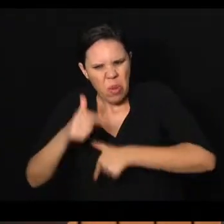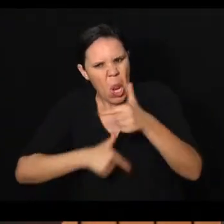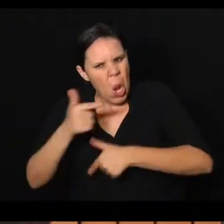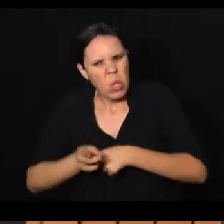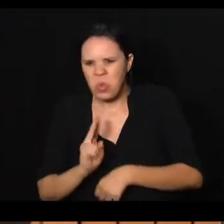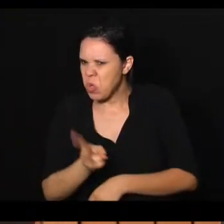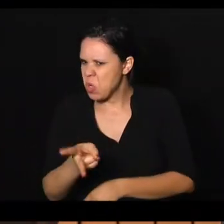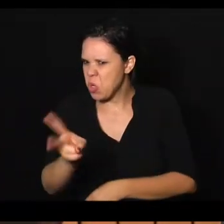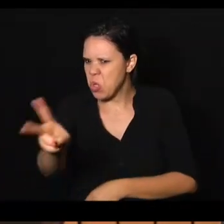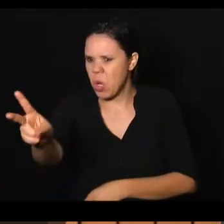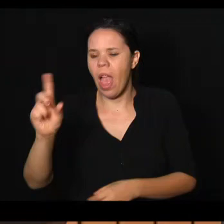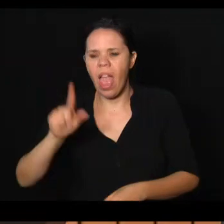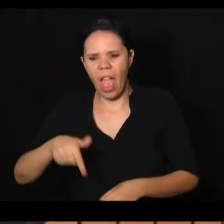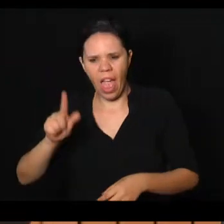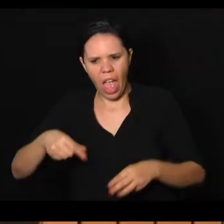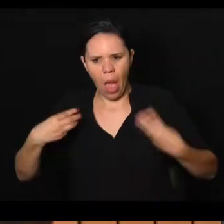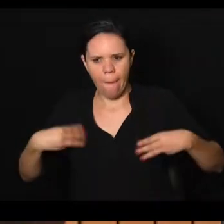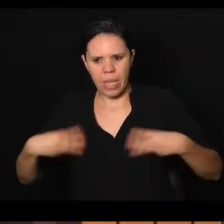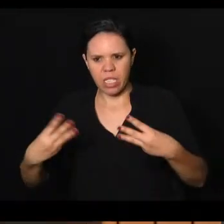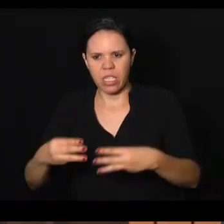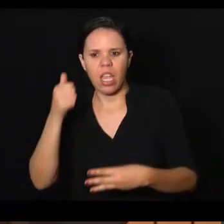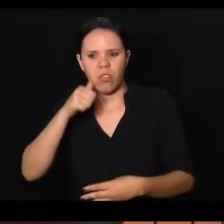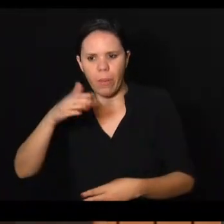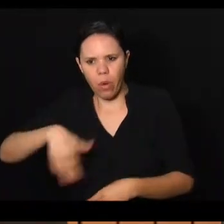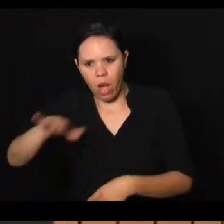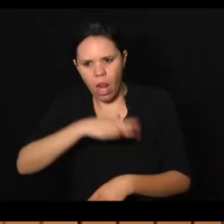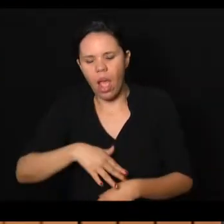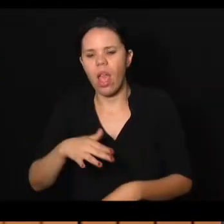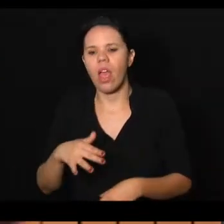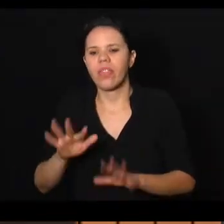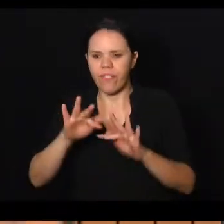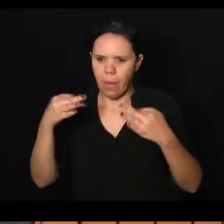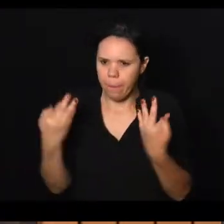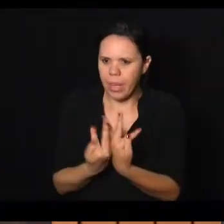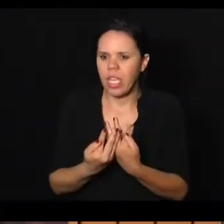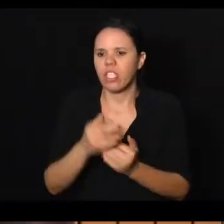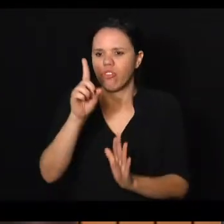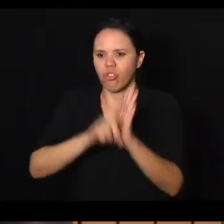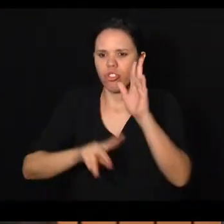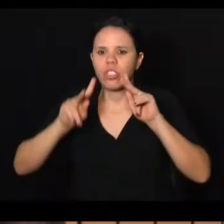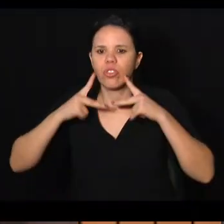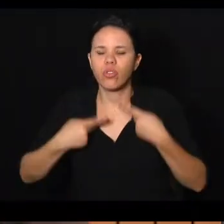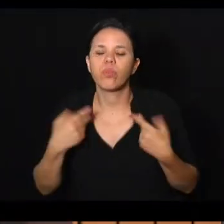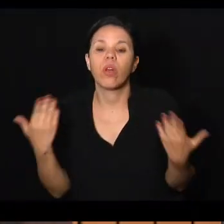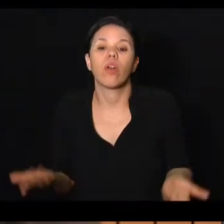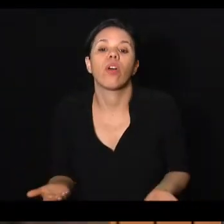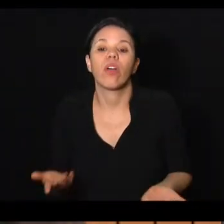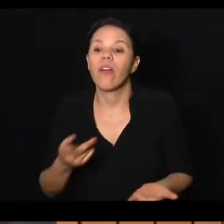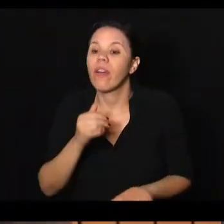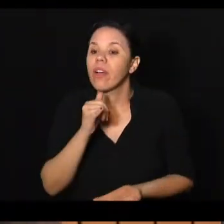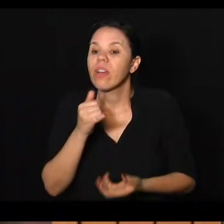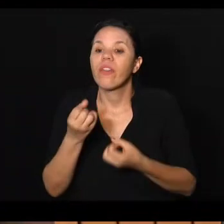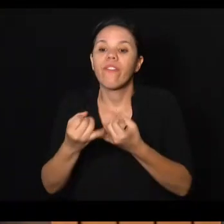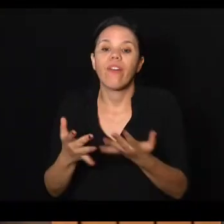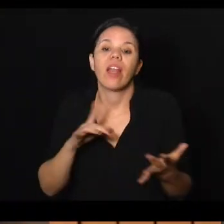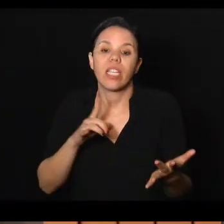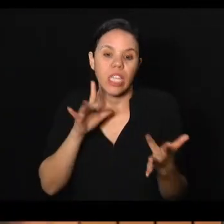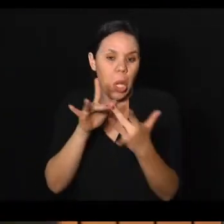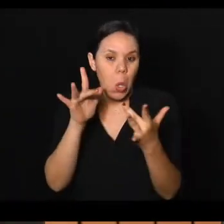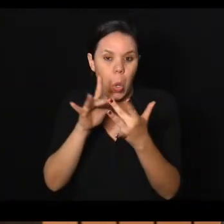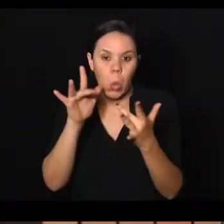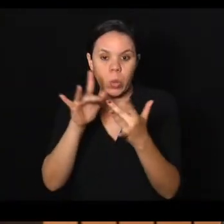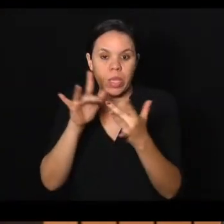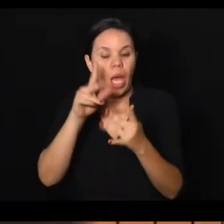Ministério da Mulher, da Família, dos Direitos Humanos. O Ministério que fala diretamente com o povo.